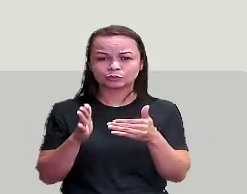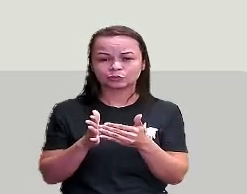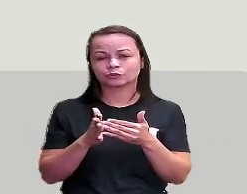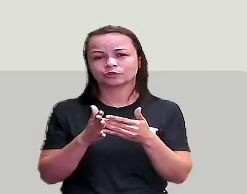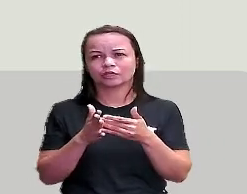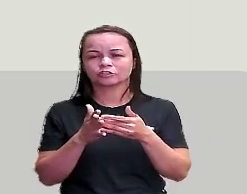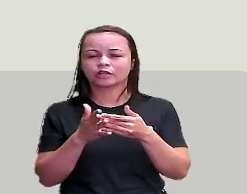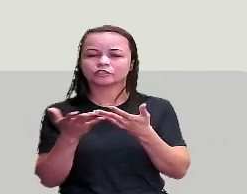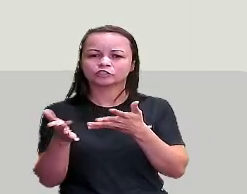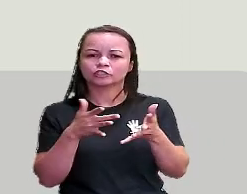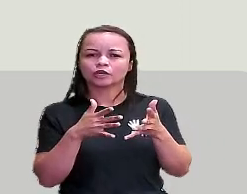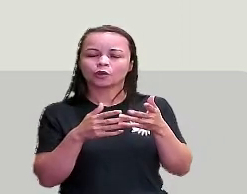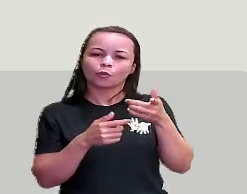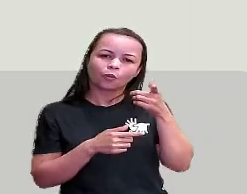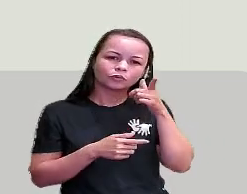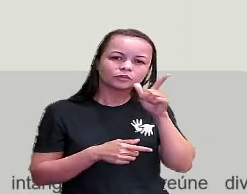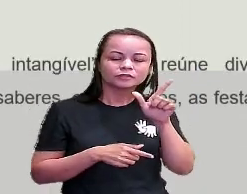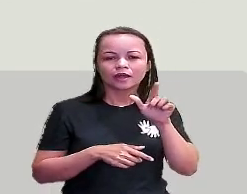gente consegue pegar.